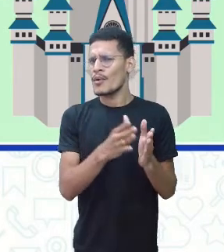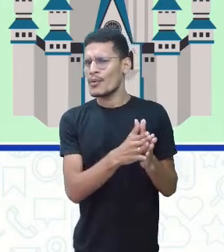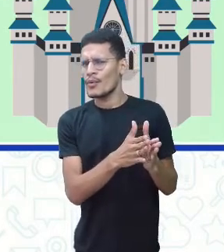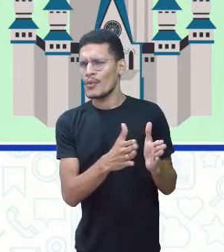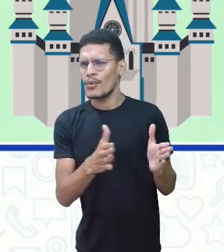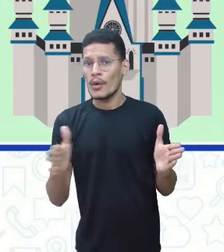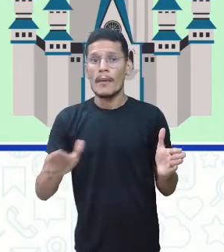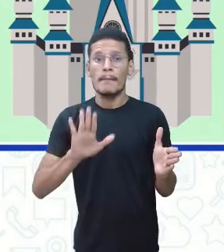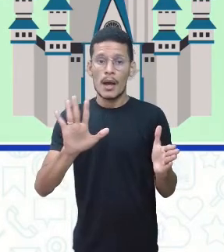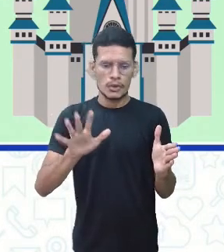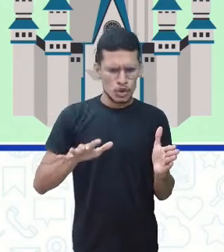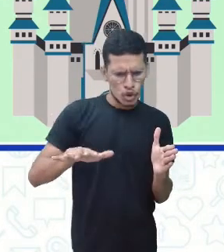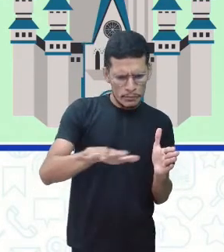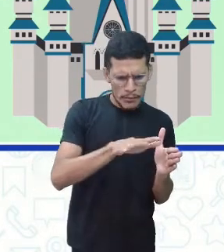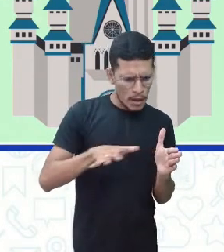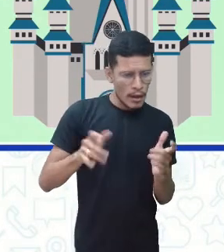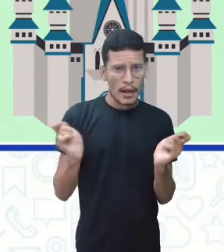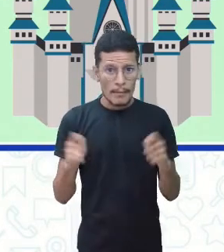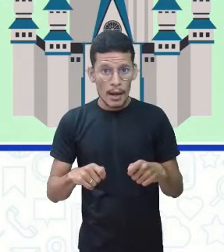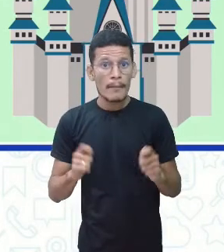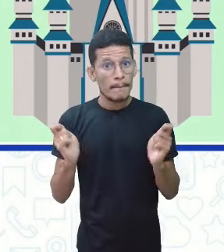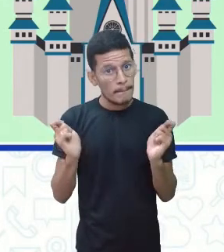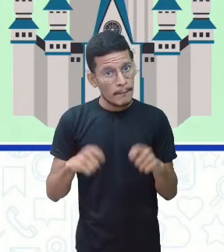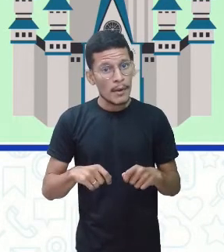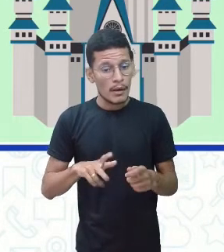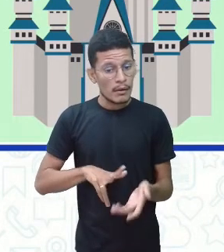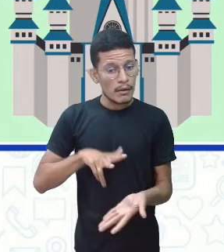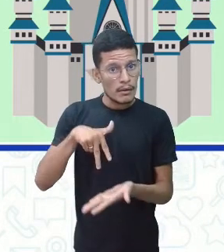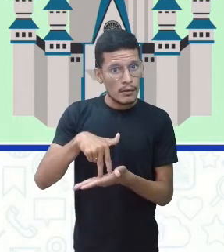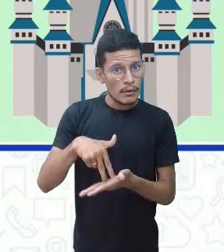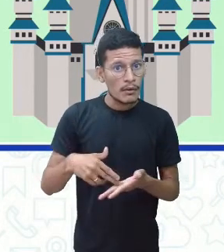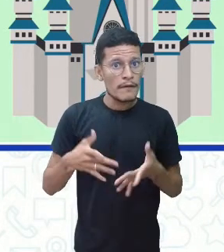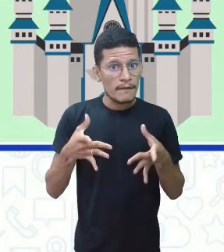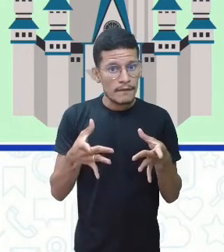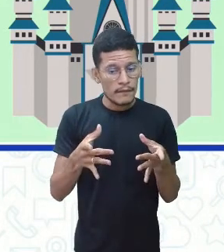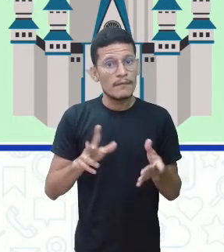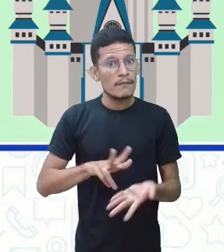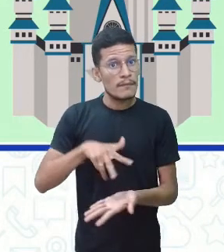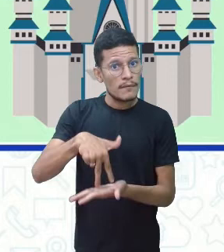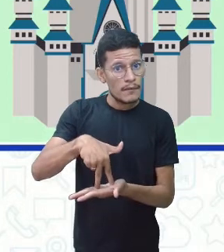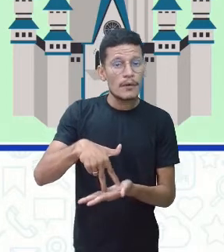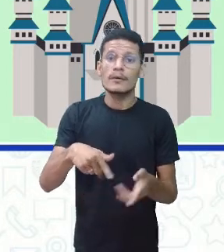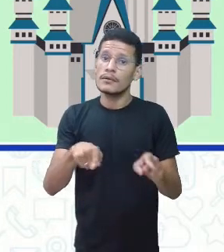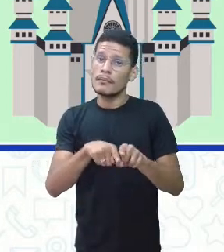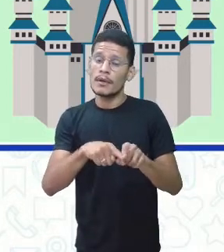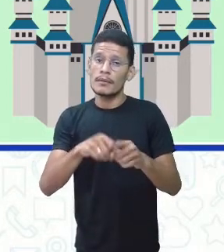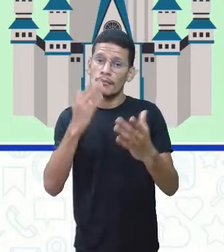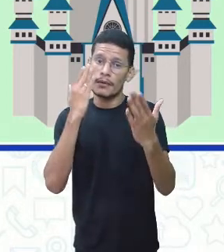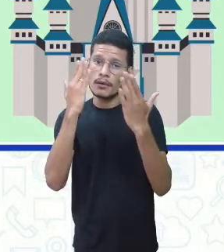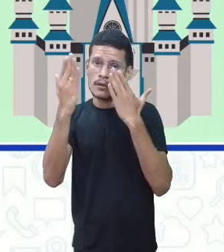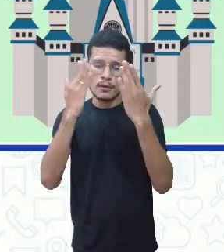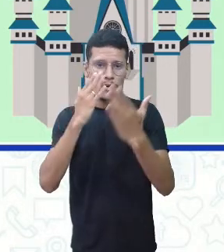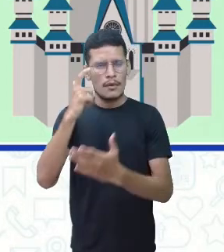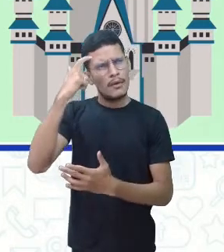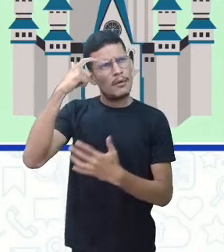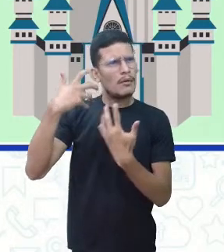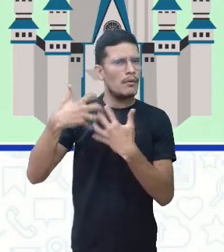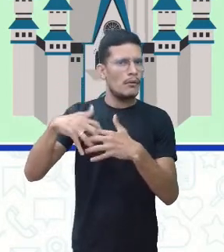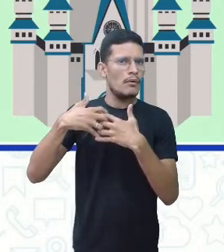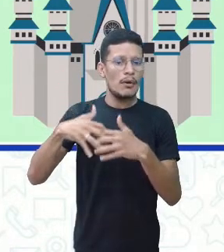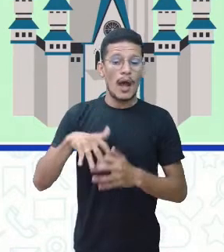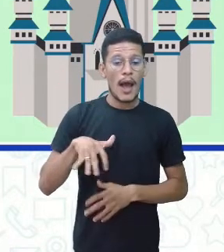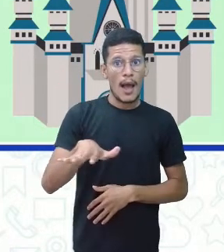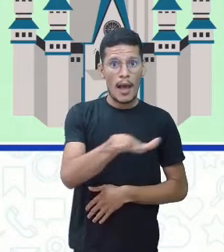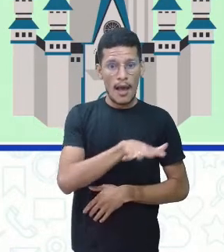esse espaço, ele pode ser tanto físico como psicológico. Quando a gente fala de um espaço físico, é